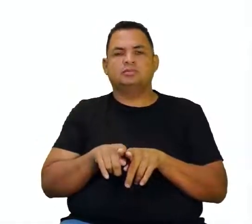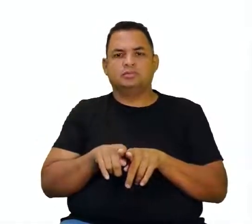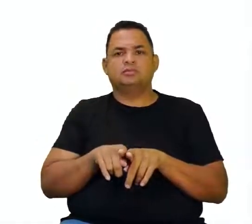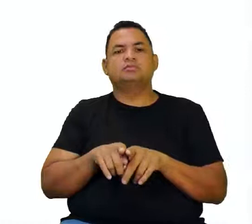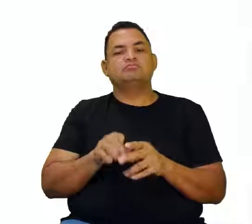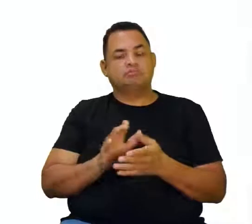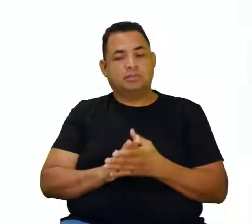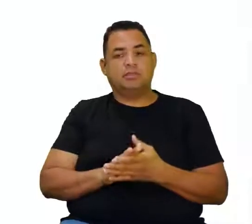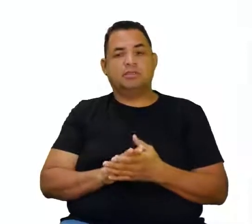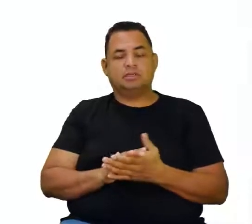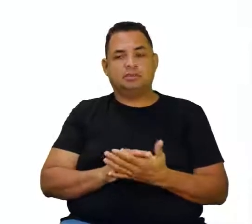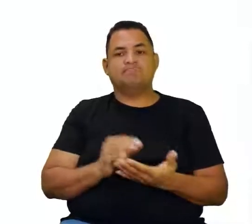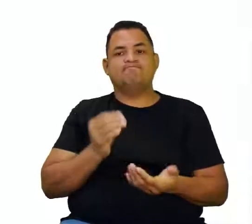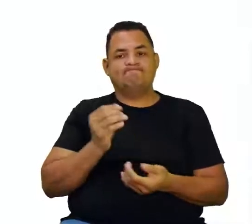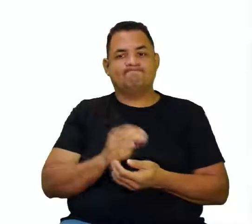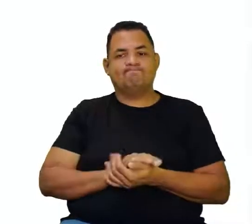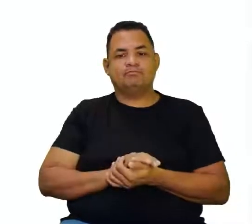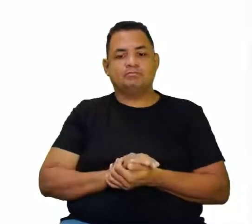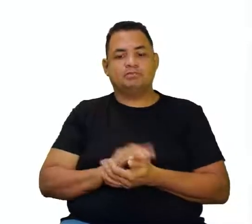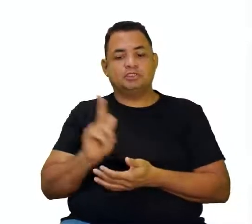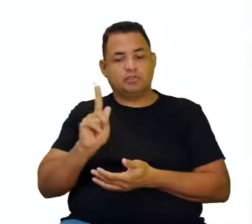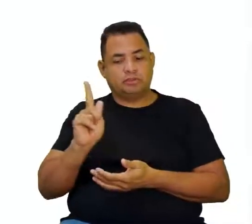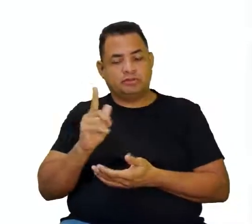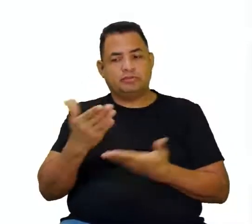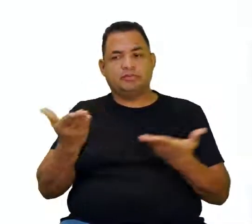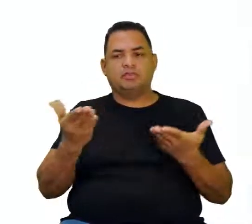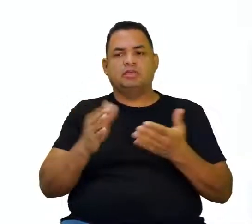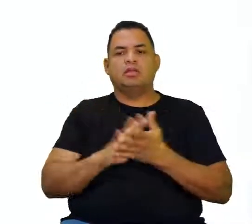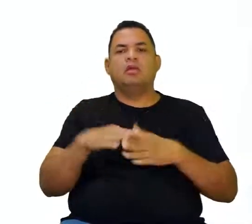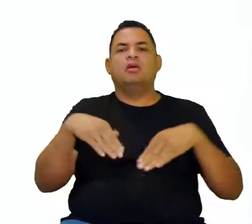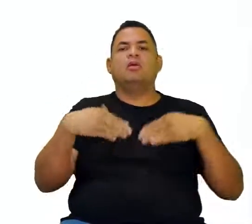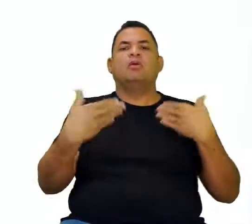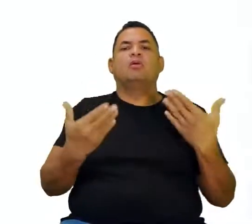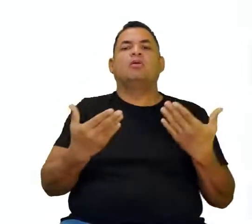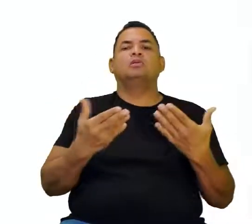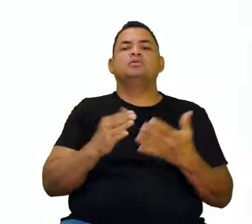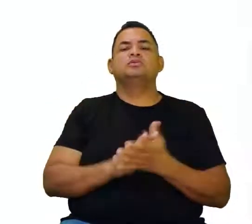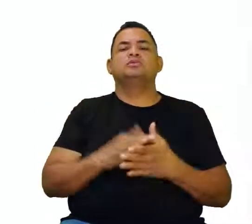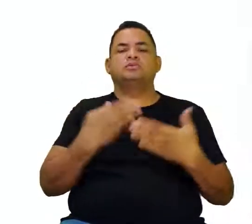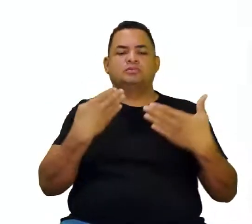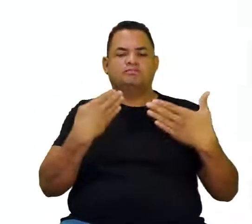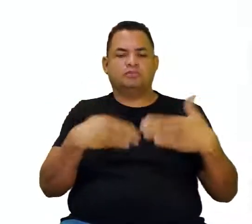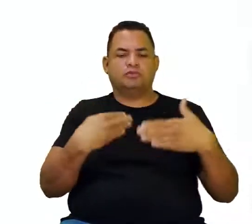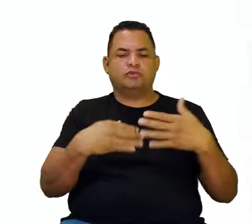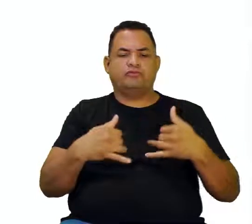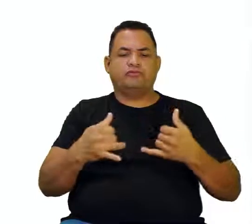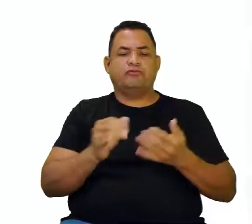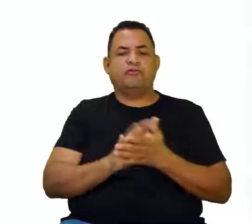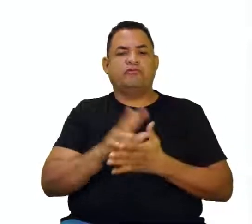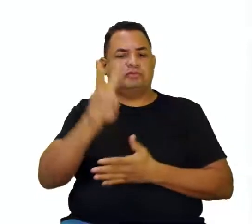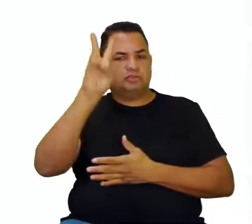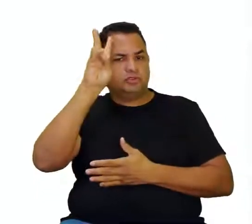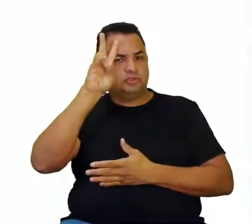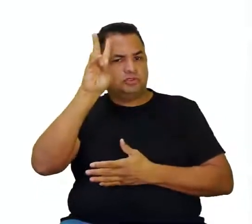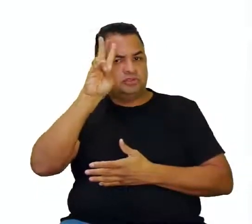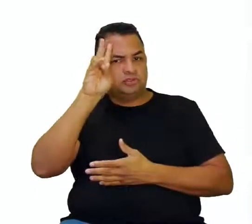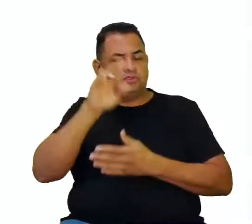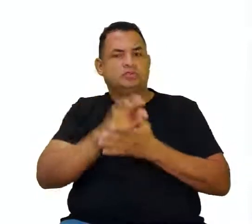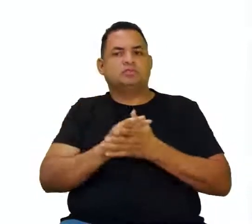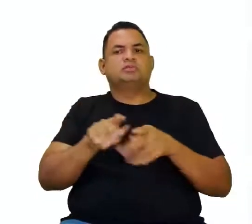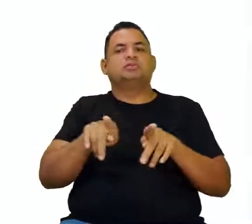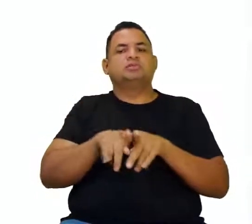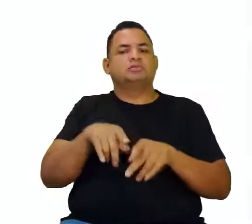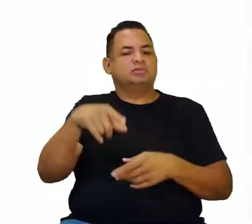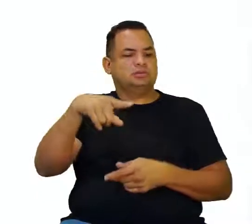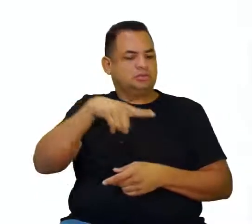pessoal, geografia. Nas provas de história, quando vai tratar de assuntos históricos, nós podemos ter química